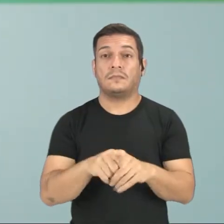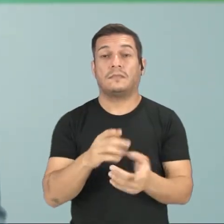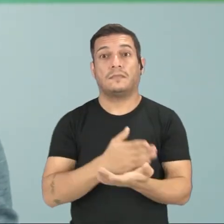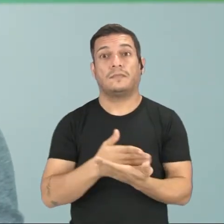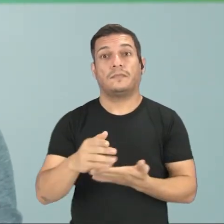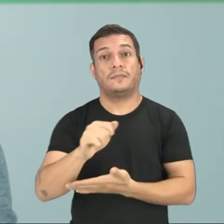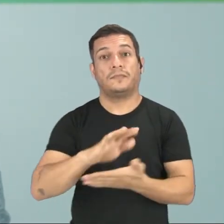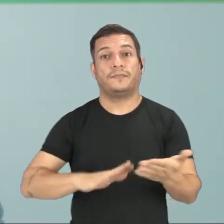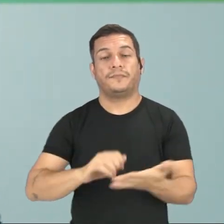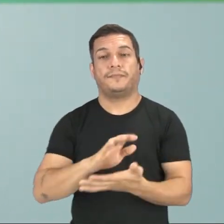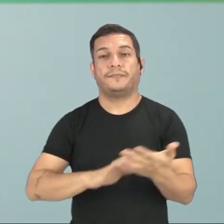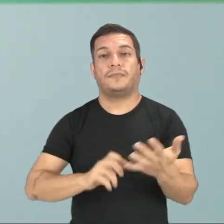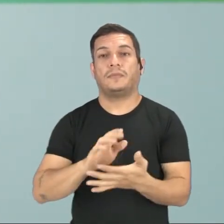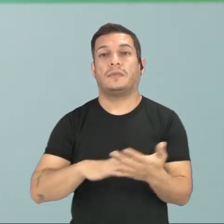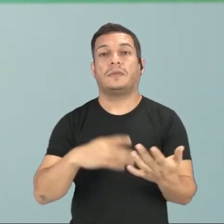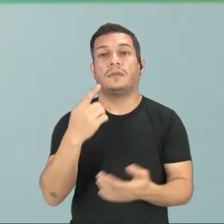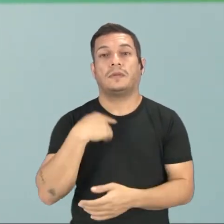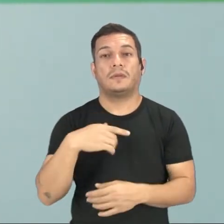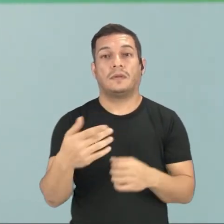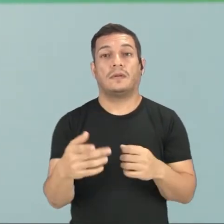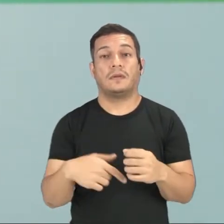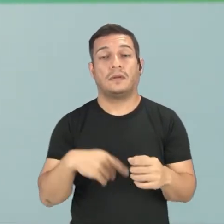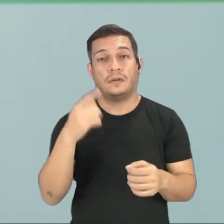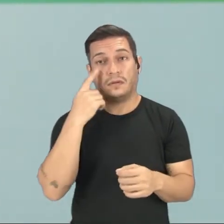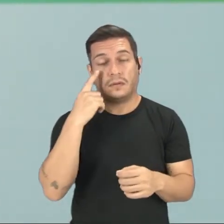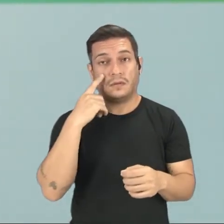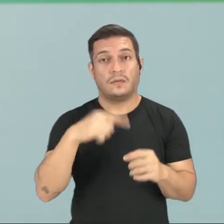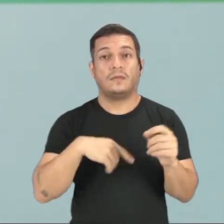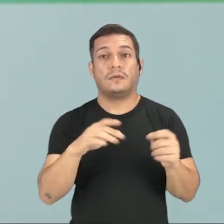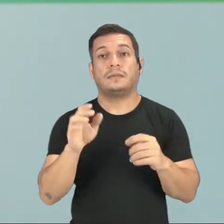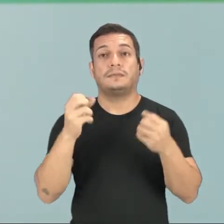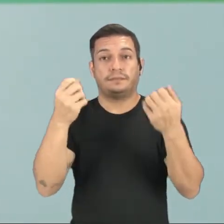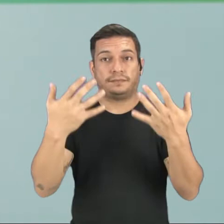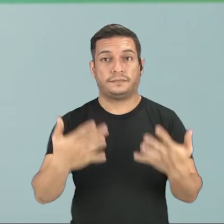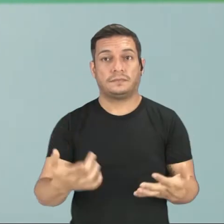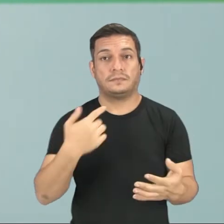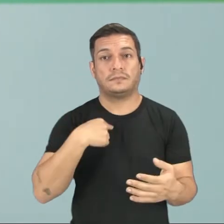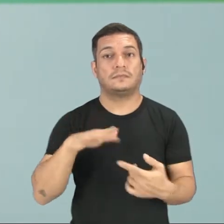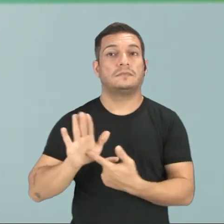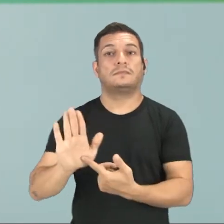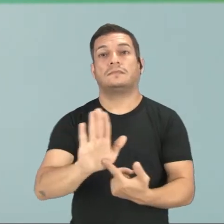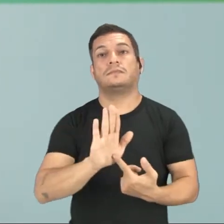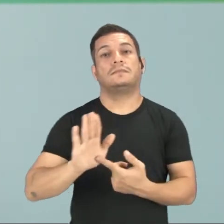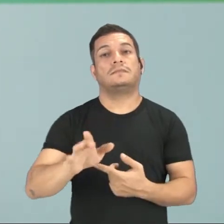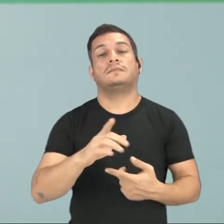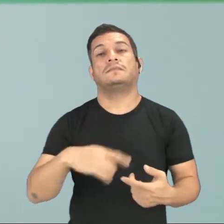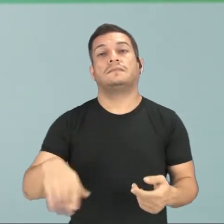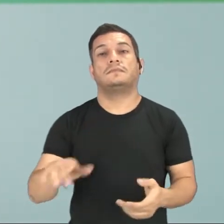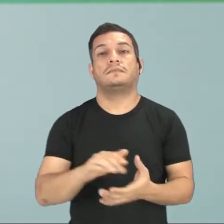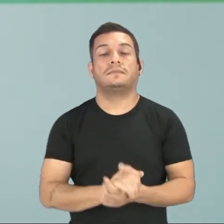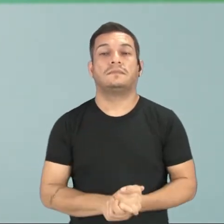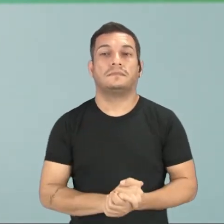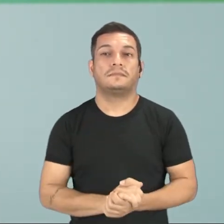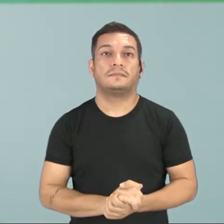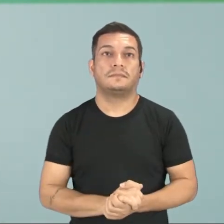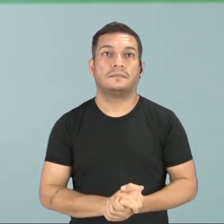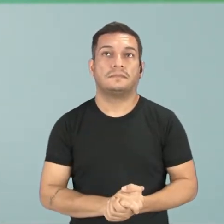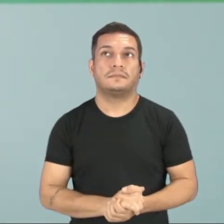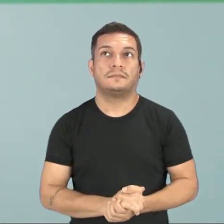a exercitar a respeito das considerações que agora há pouco eu apresentei a